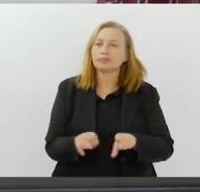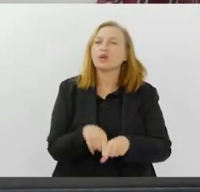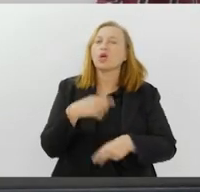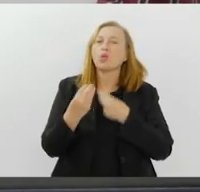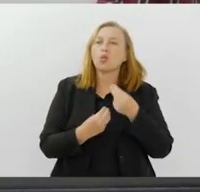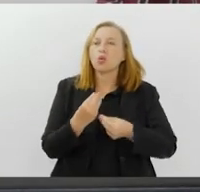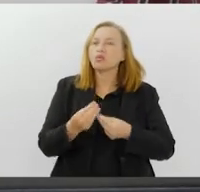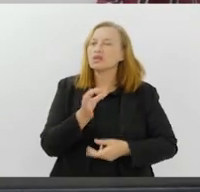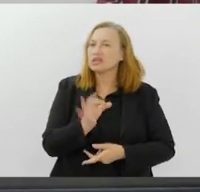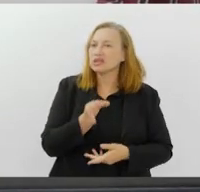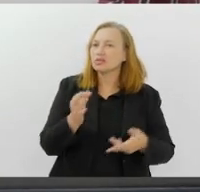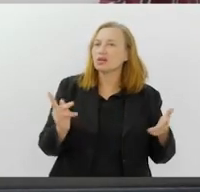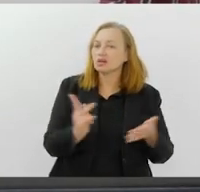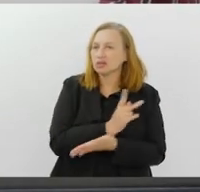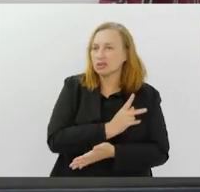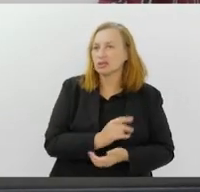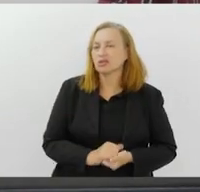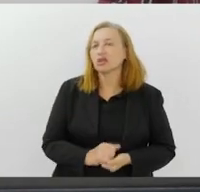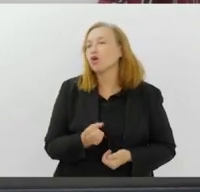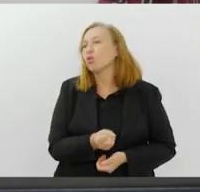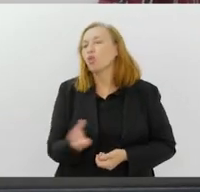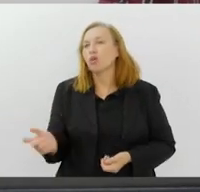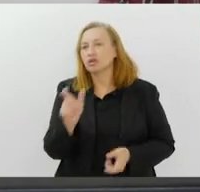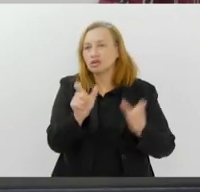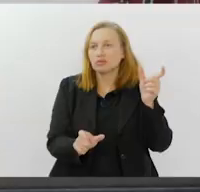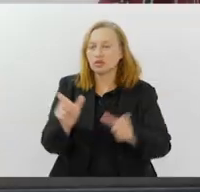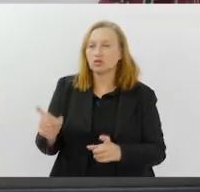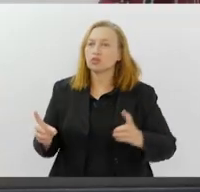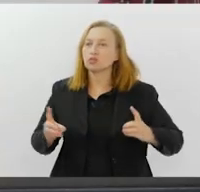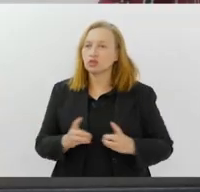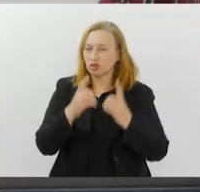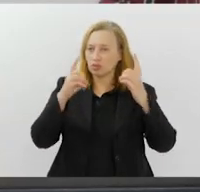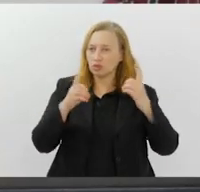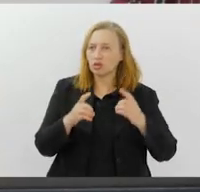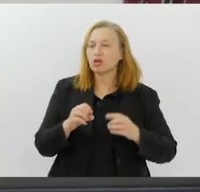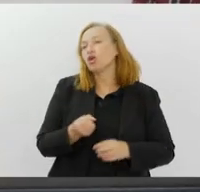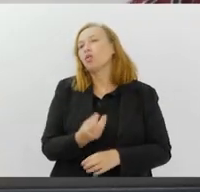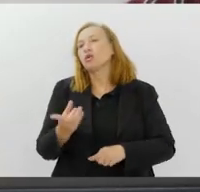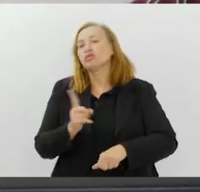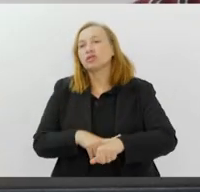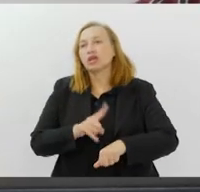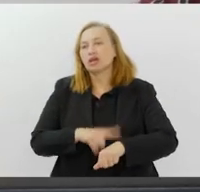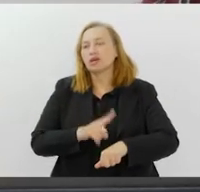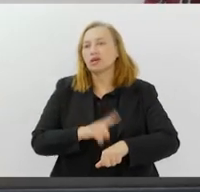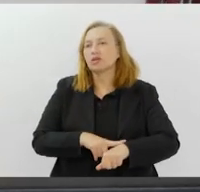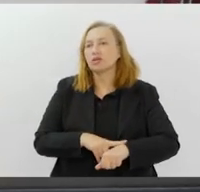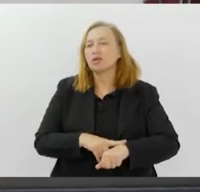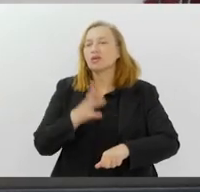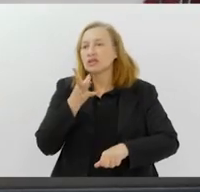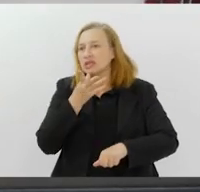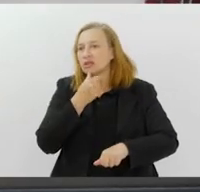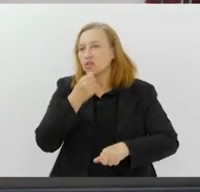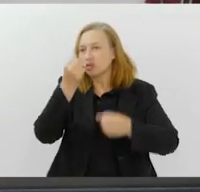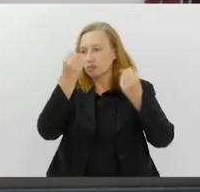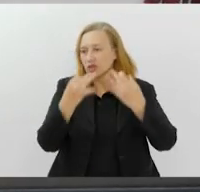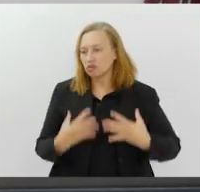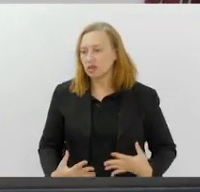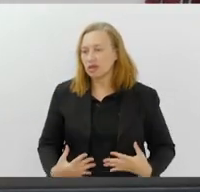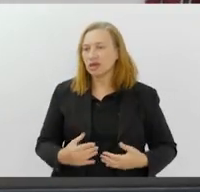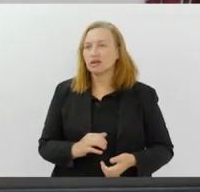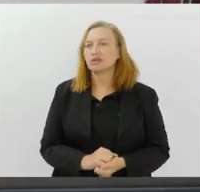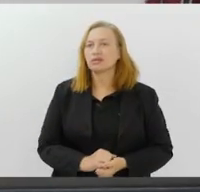foi exatamente o que aconteceu quantas pessoas te abordaram quanto tempo durou isso Quanto tempo demorou para você esclarecer